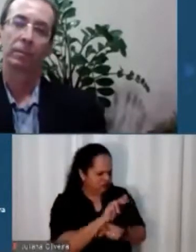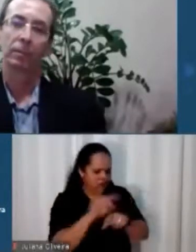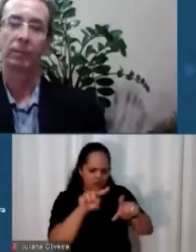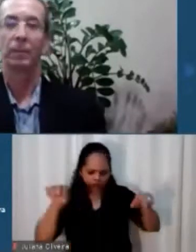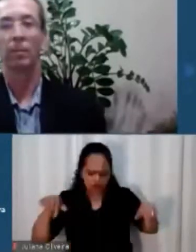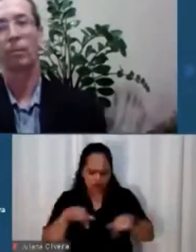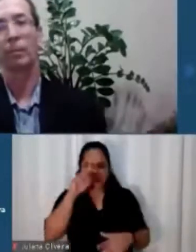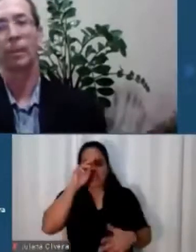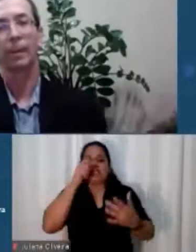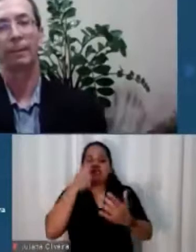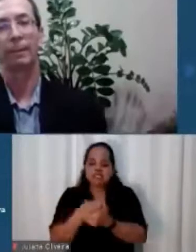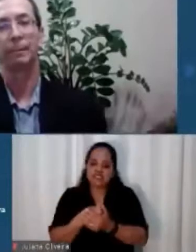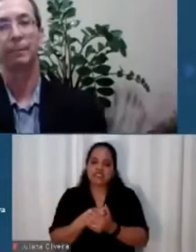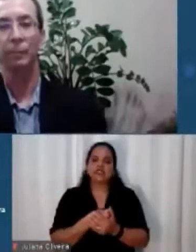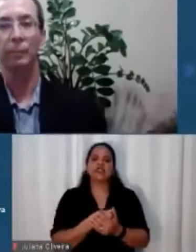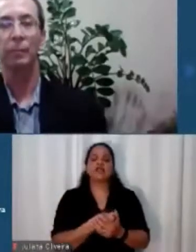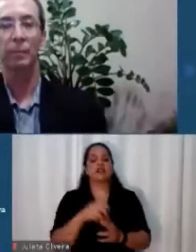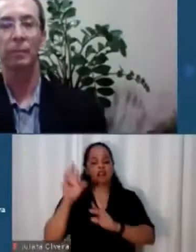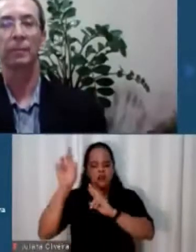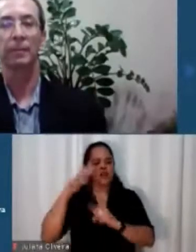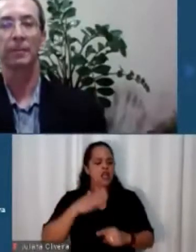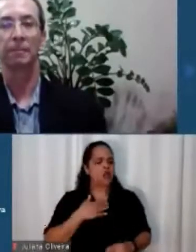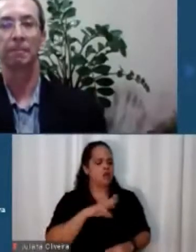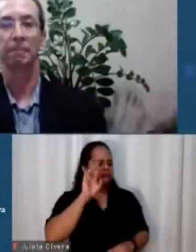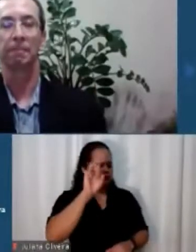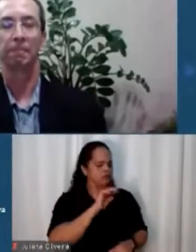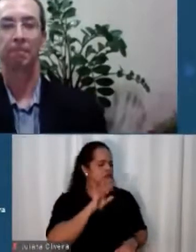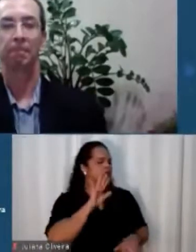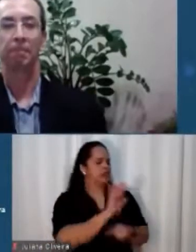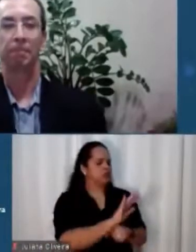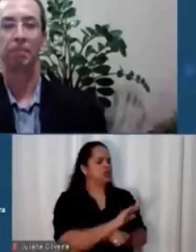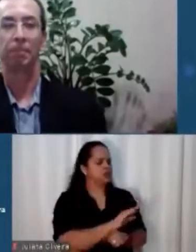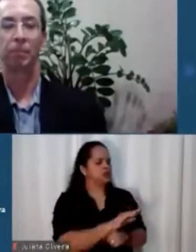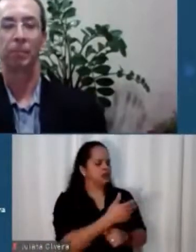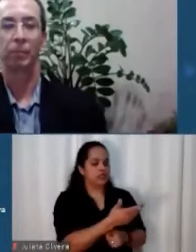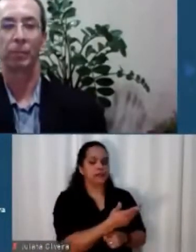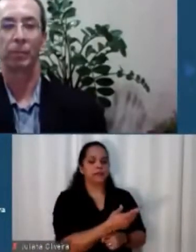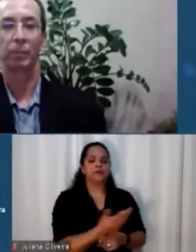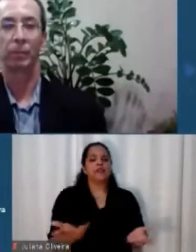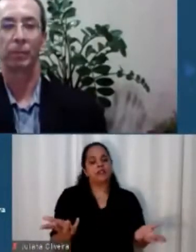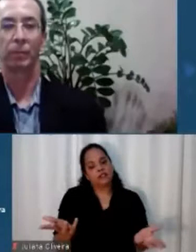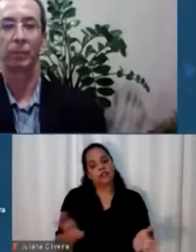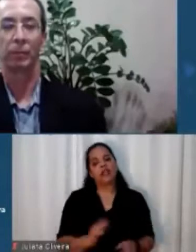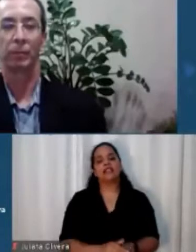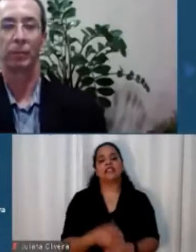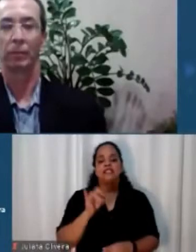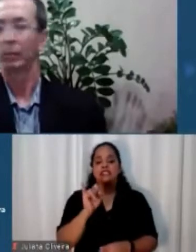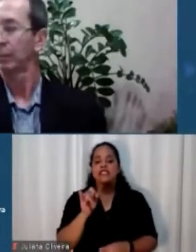vai assumir a responsabilidade daquela situação. Isenta-se de responsabilidade, aí nós temos uma